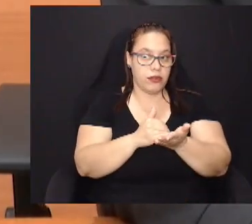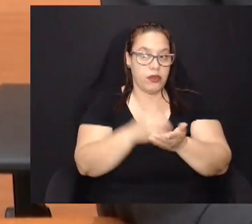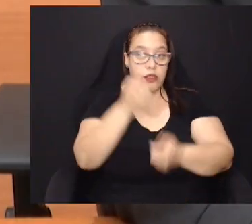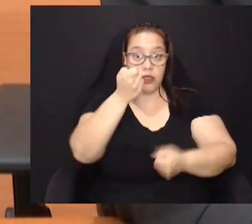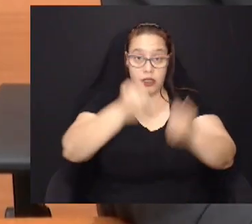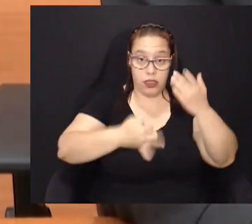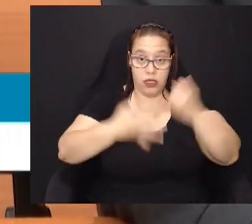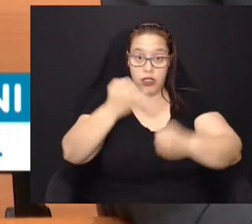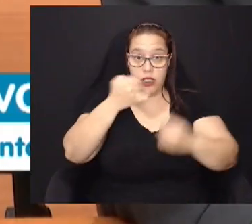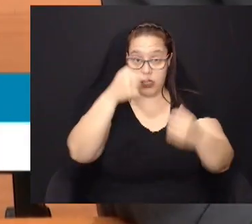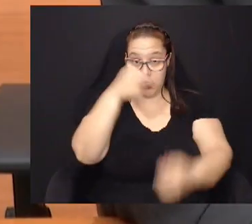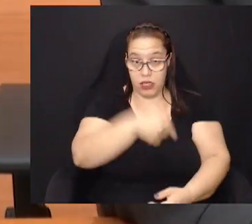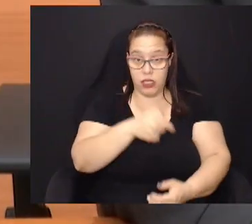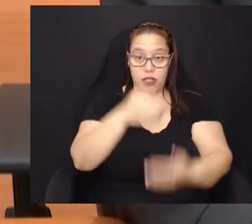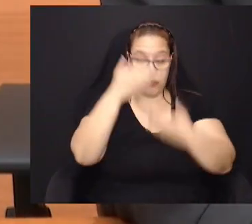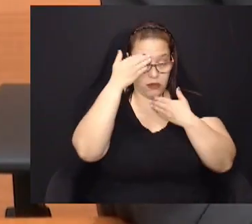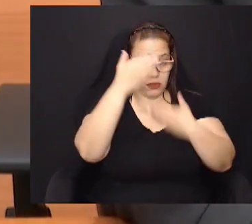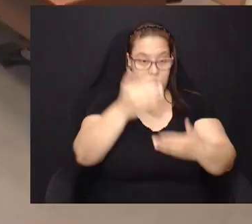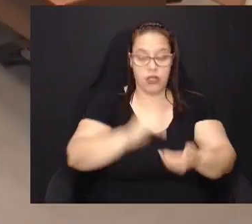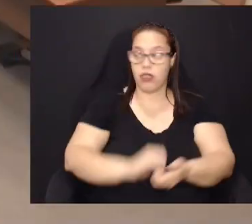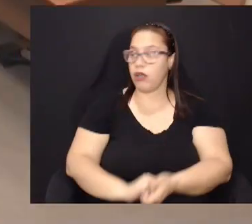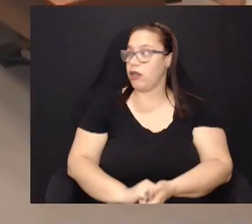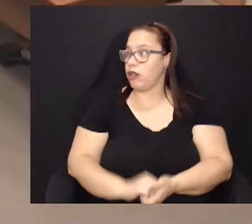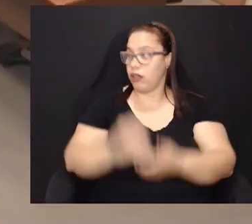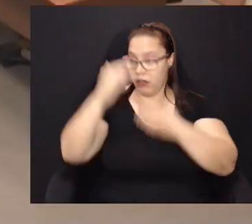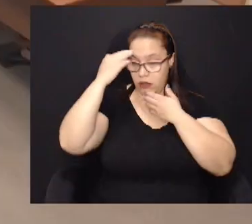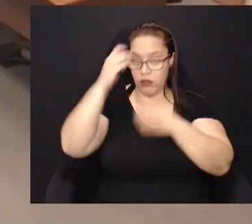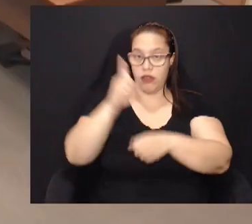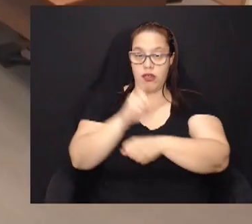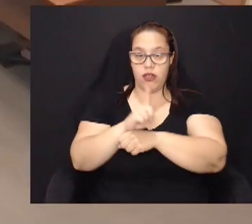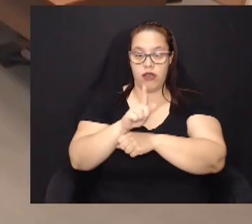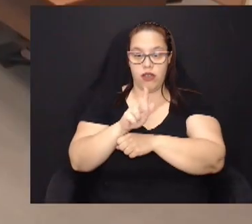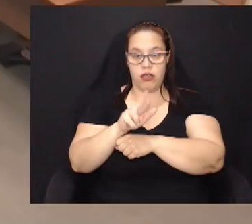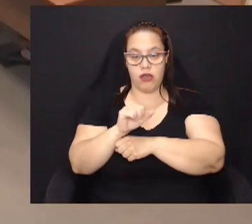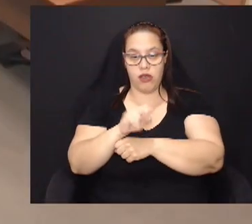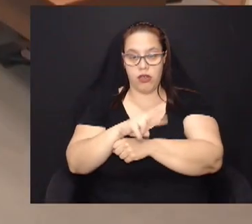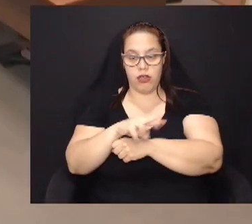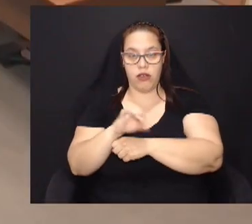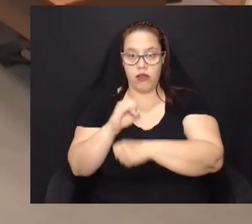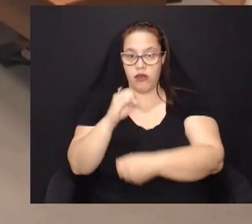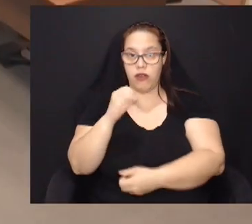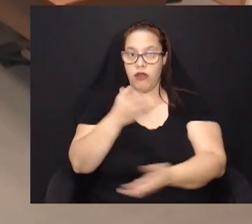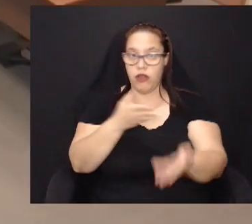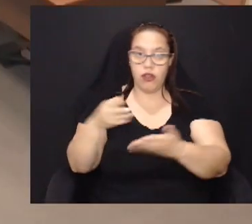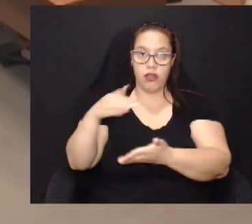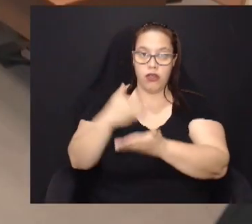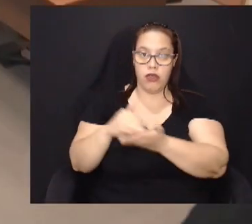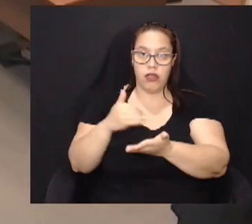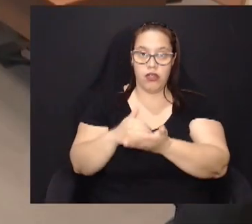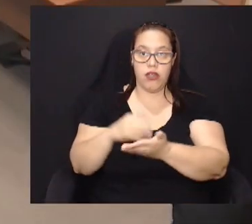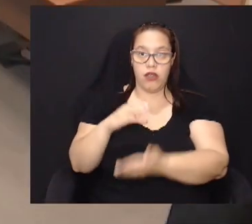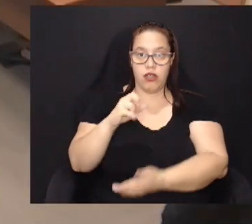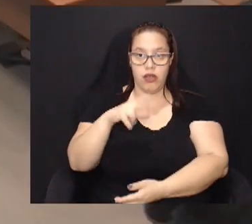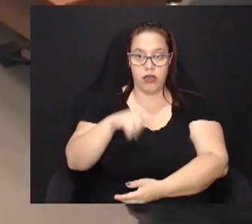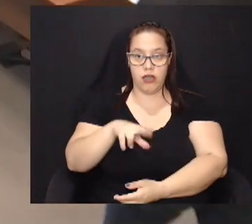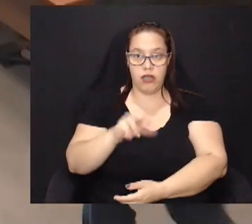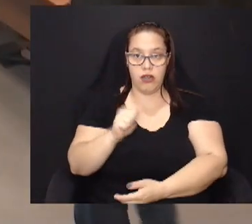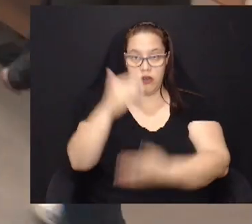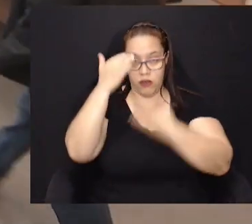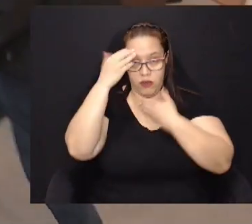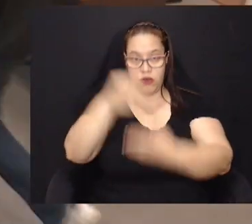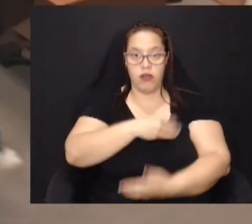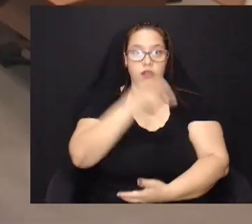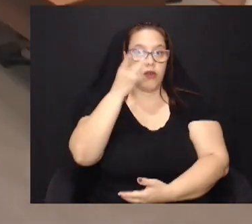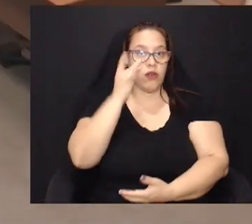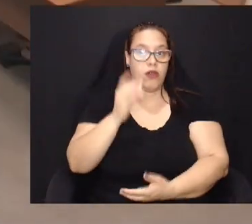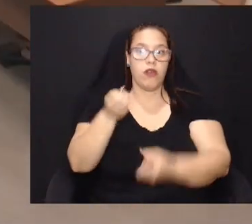aí. Obrigado. Muito obrigado, doutor Gustavo. Vou passar a palavra agora à secretária Carolina Baracá. Muito obrigado pela presença.